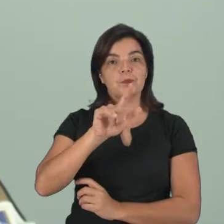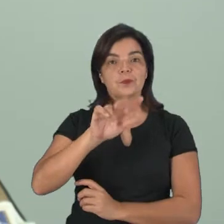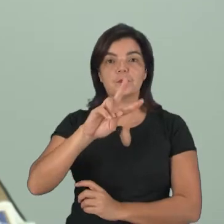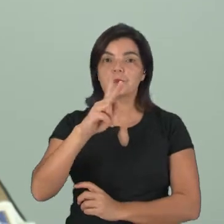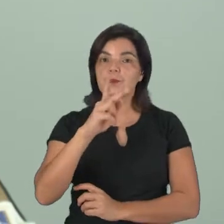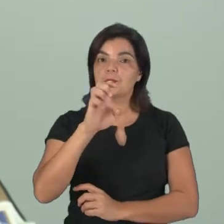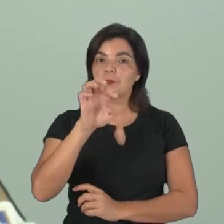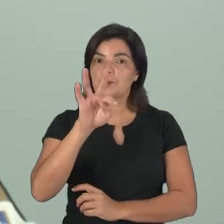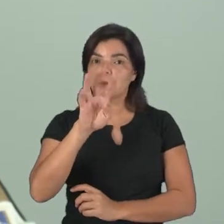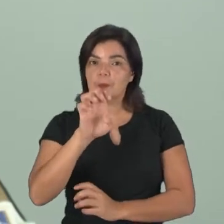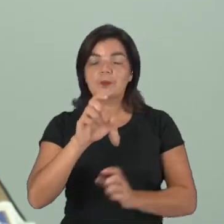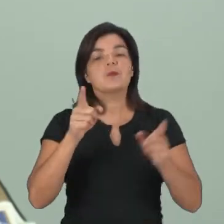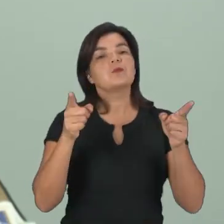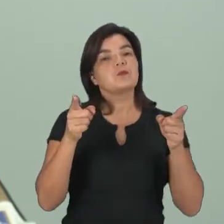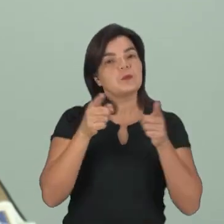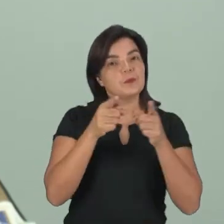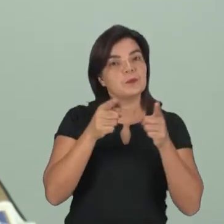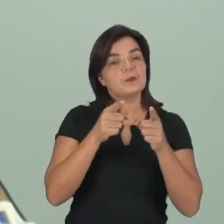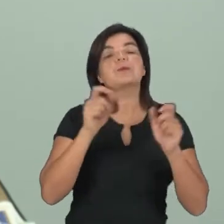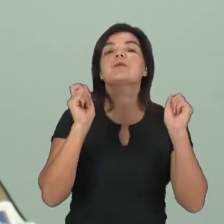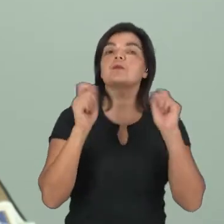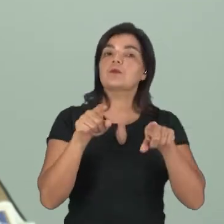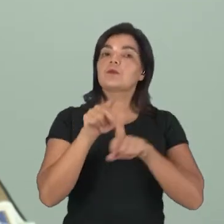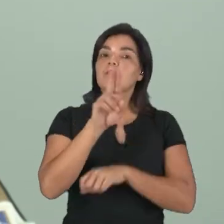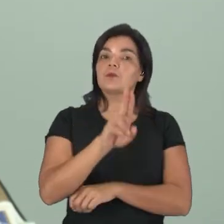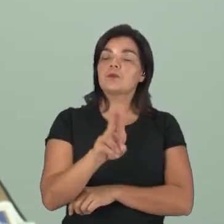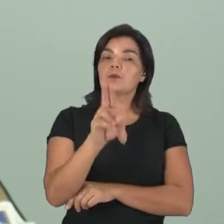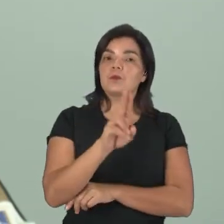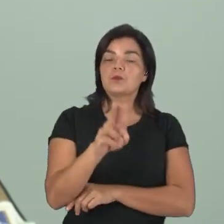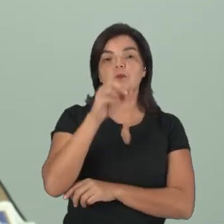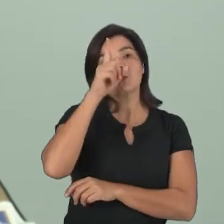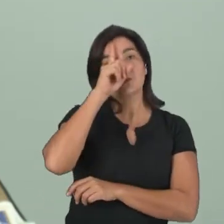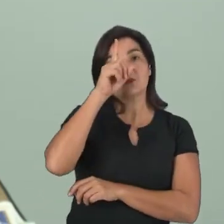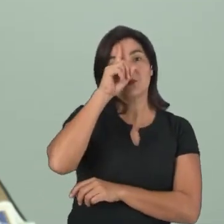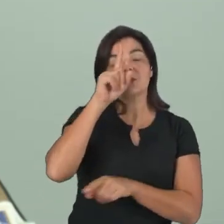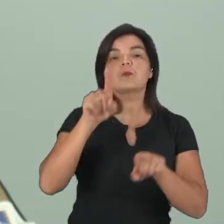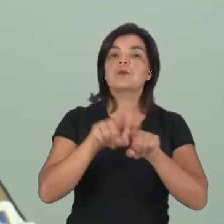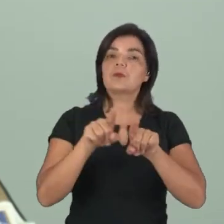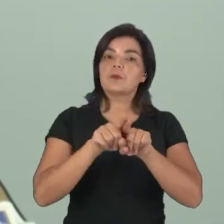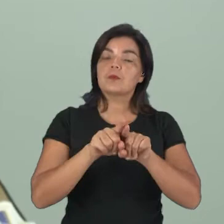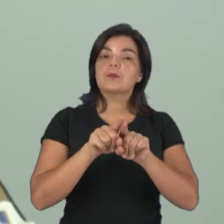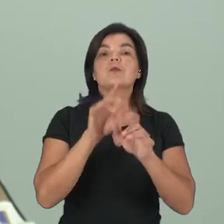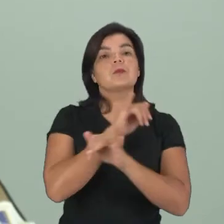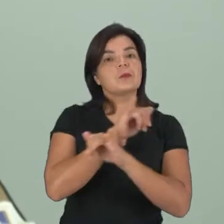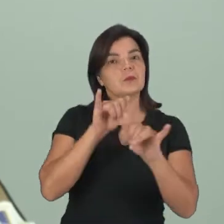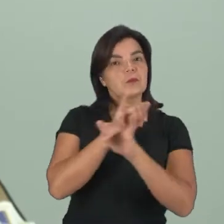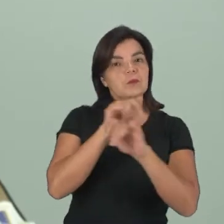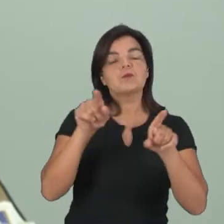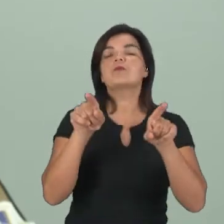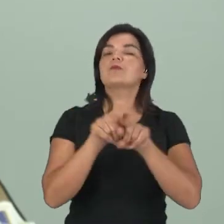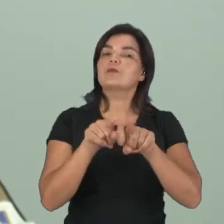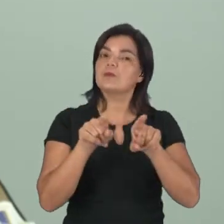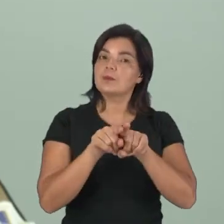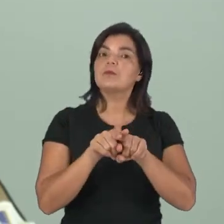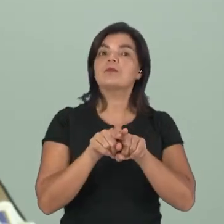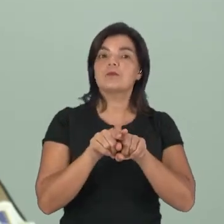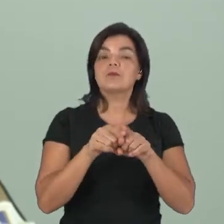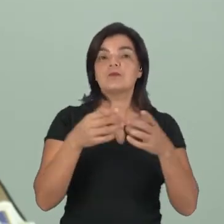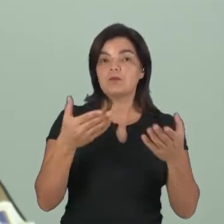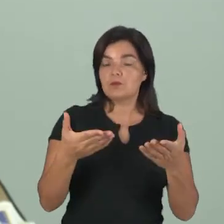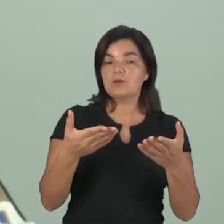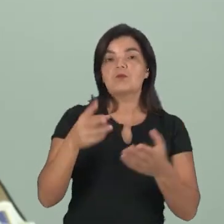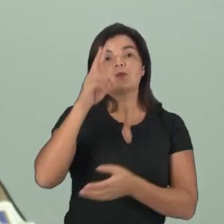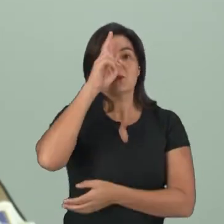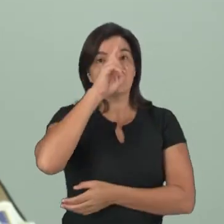é um bilhete bilhete ele pode ser utilizado no dia a dia para deixar recados para dar informação